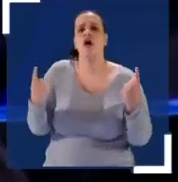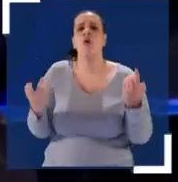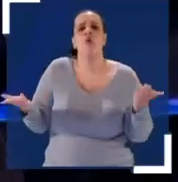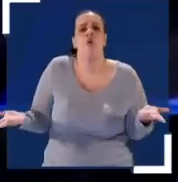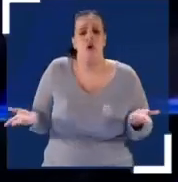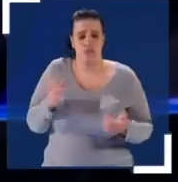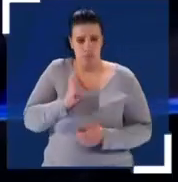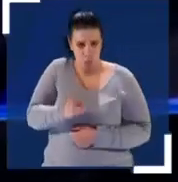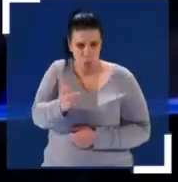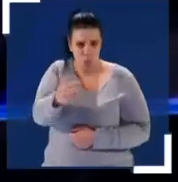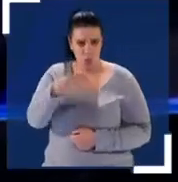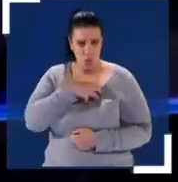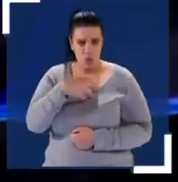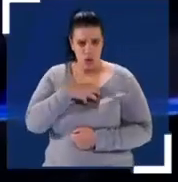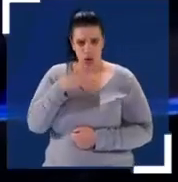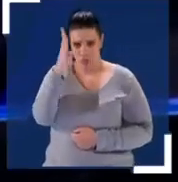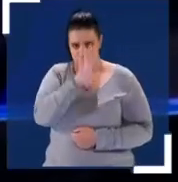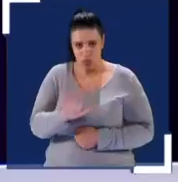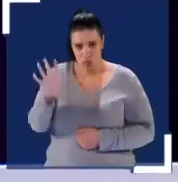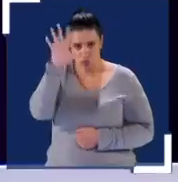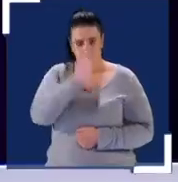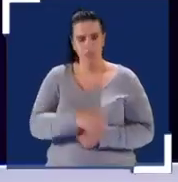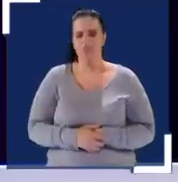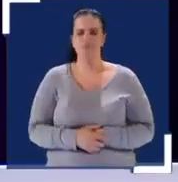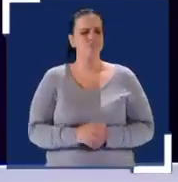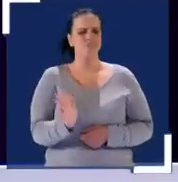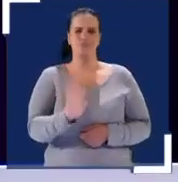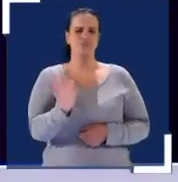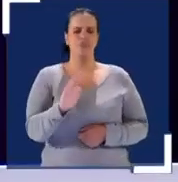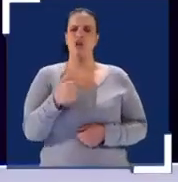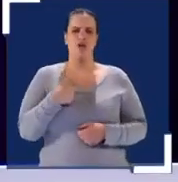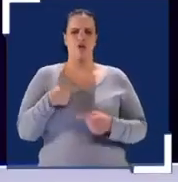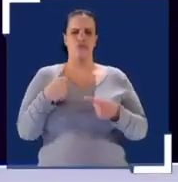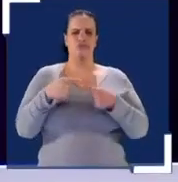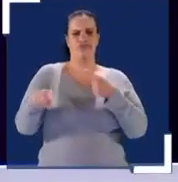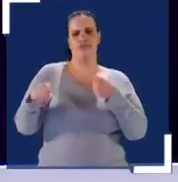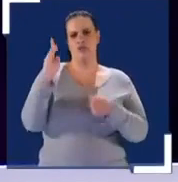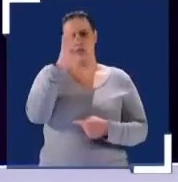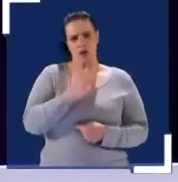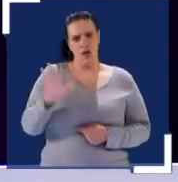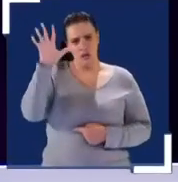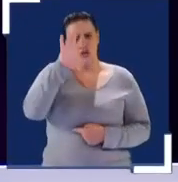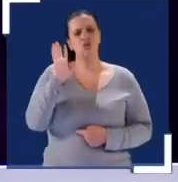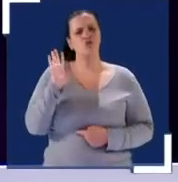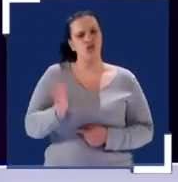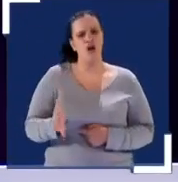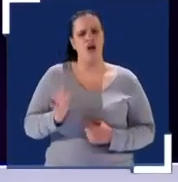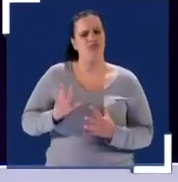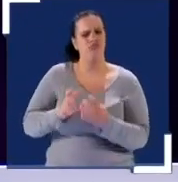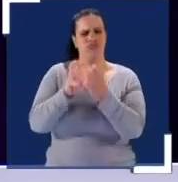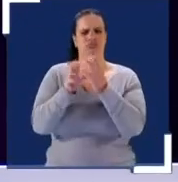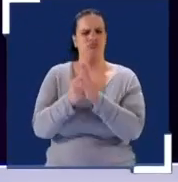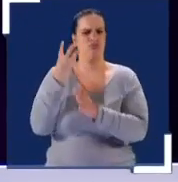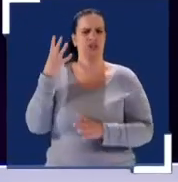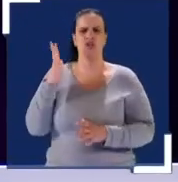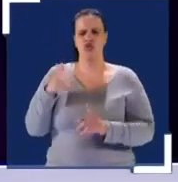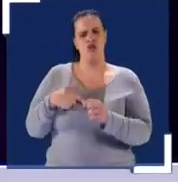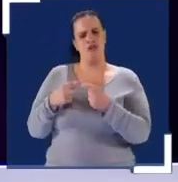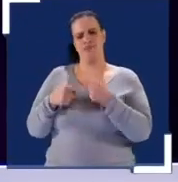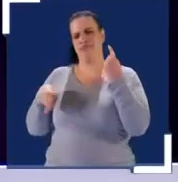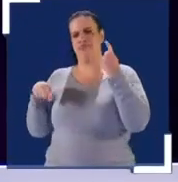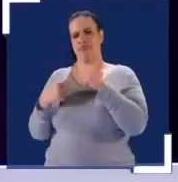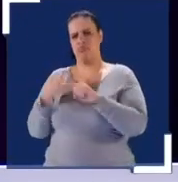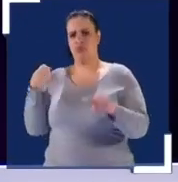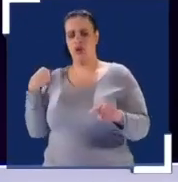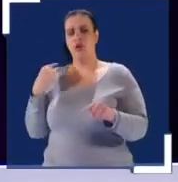senhor seguiria a linha nacional? Não, eu sempre tive divergência nacional, briguei muitas vezes, fui independente muitas vezes,